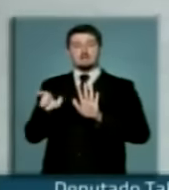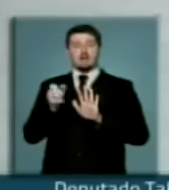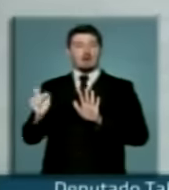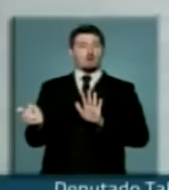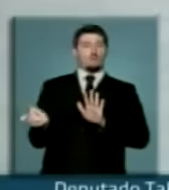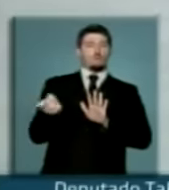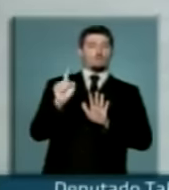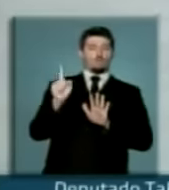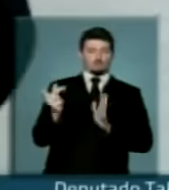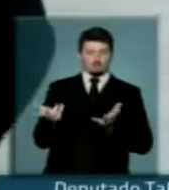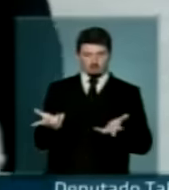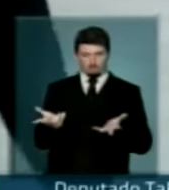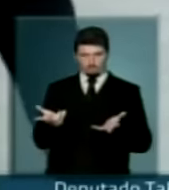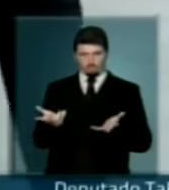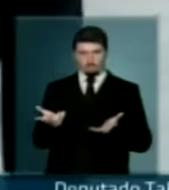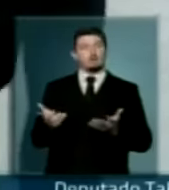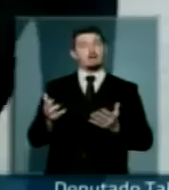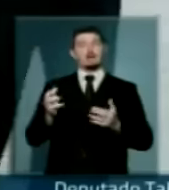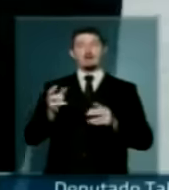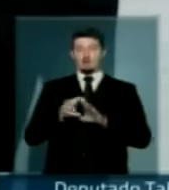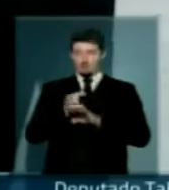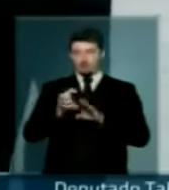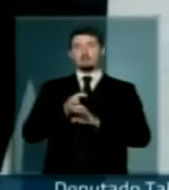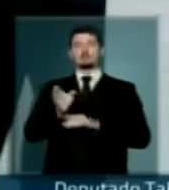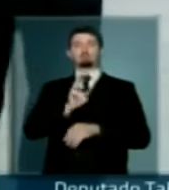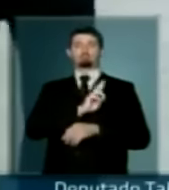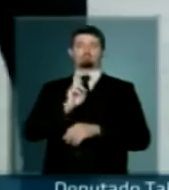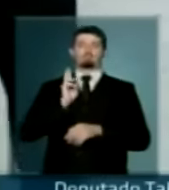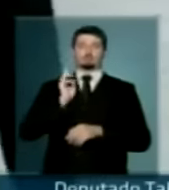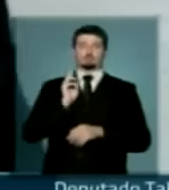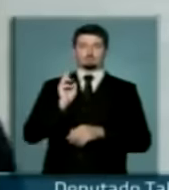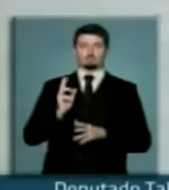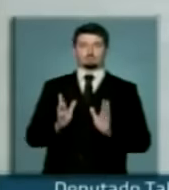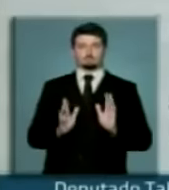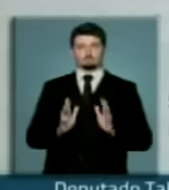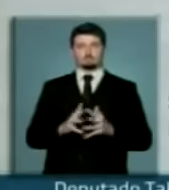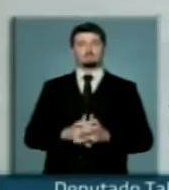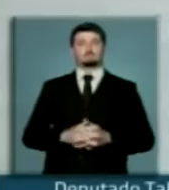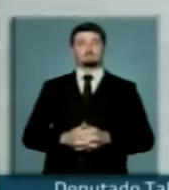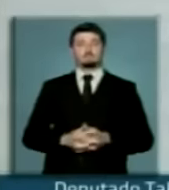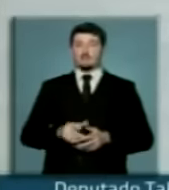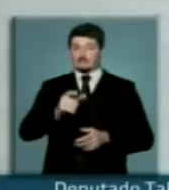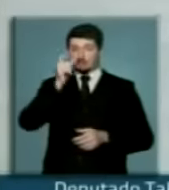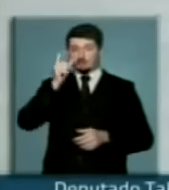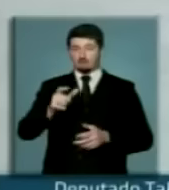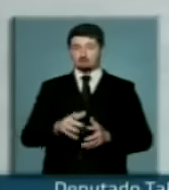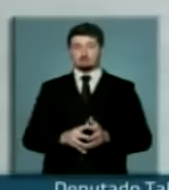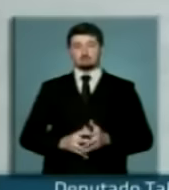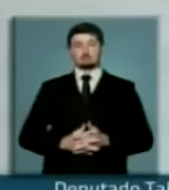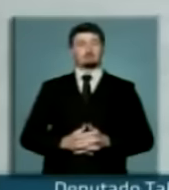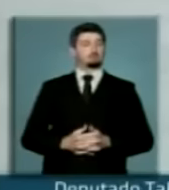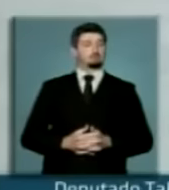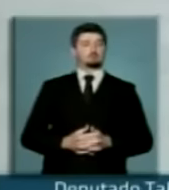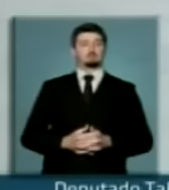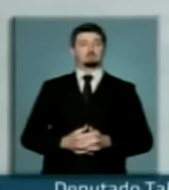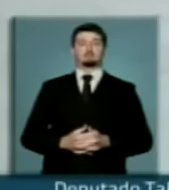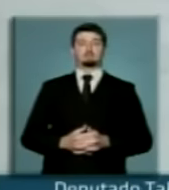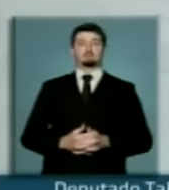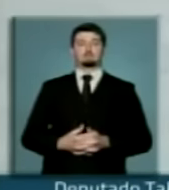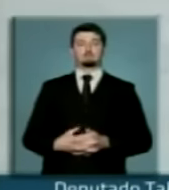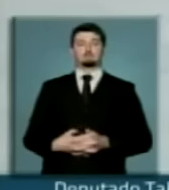olha, queremos que haja essa orientação desta forma ou de outra. É interessante, e alguns